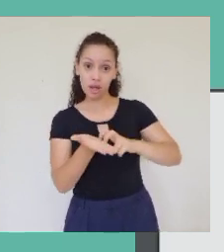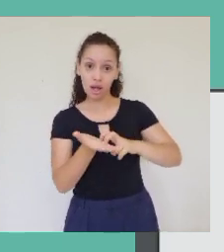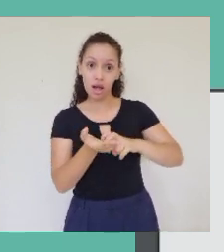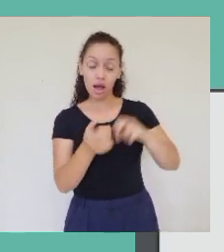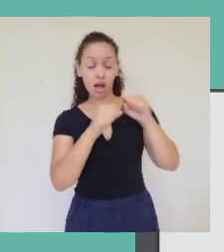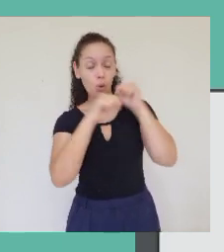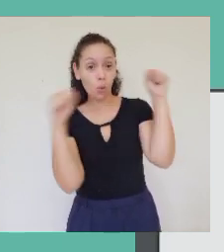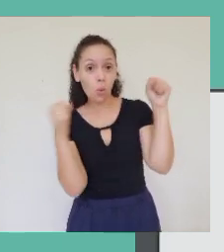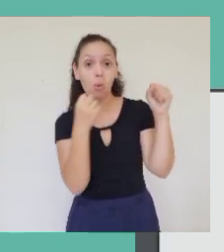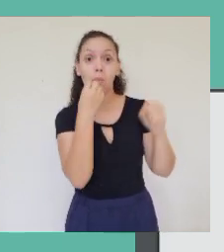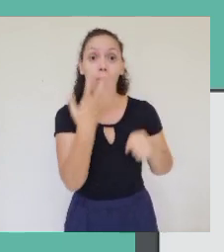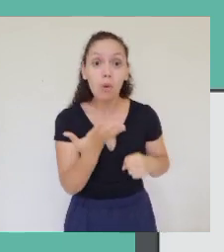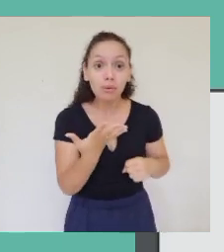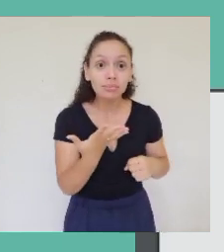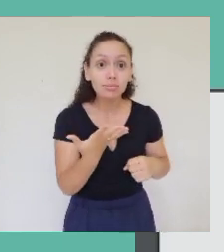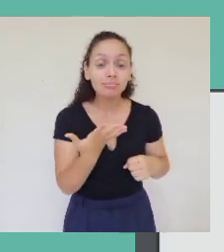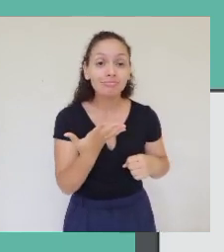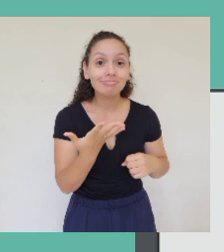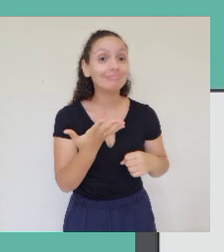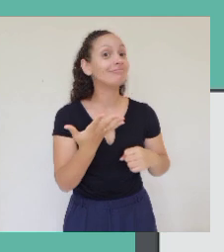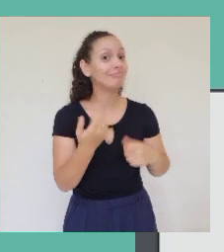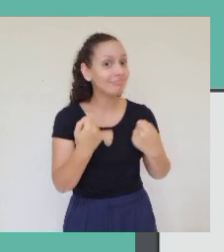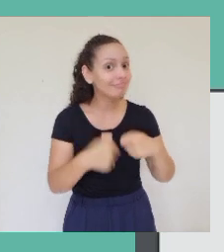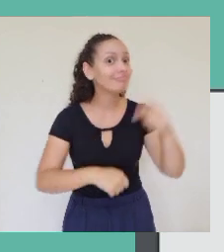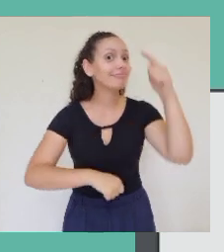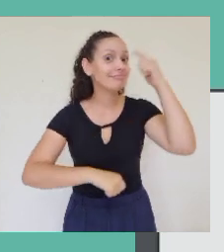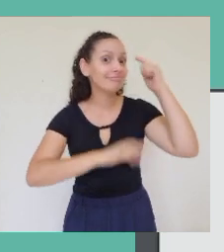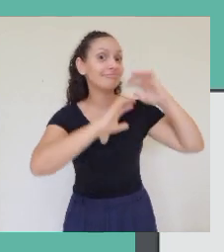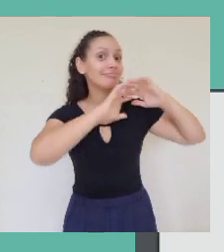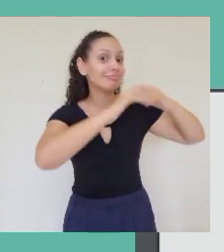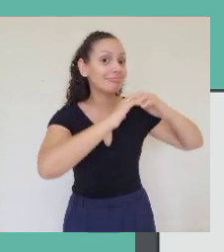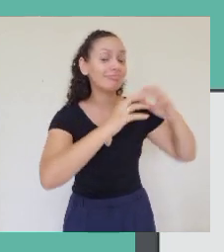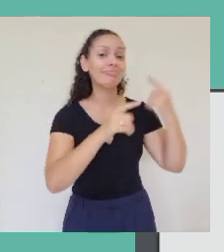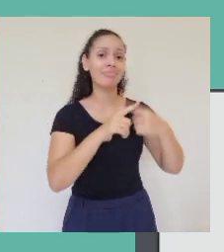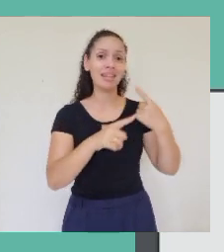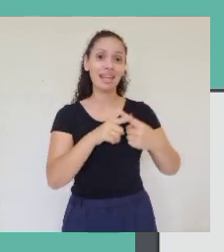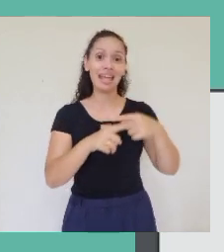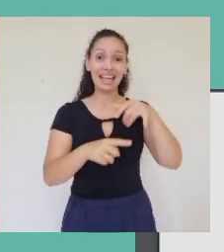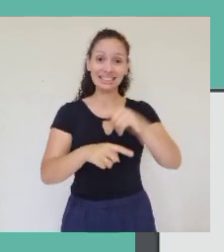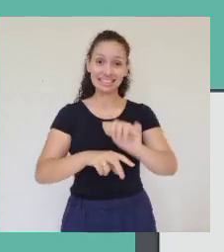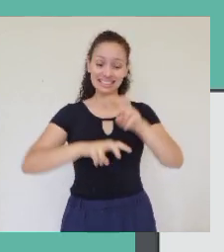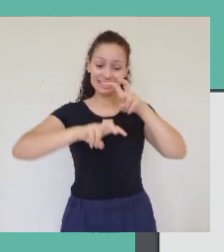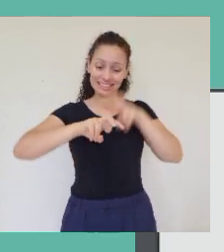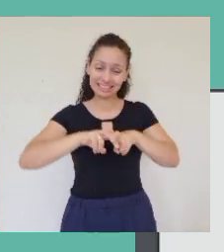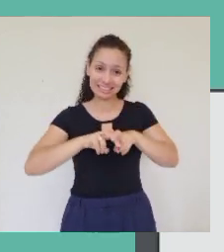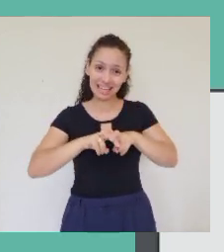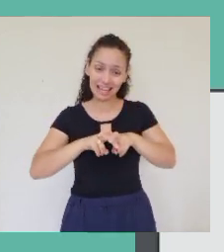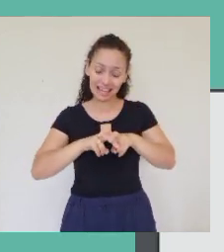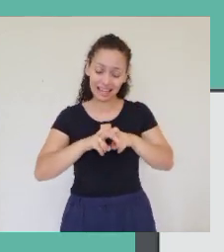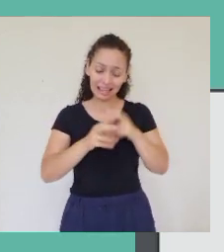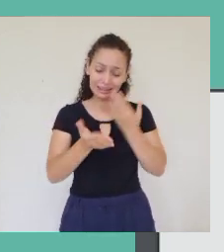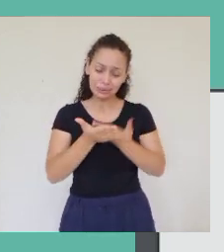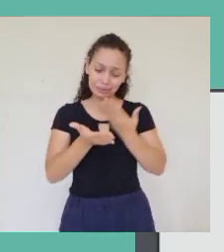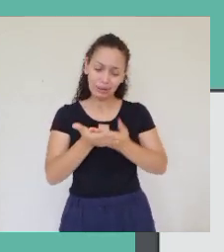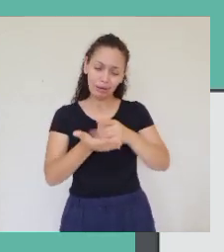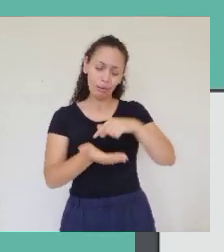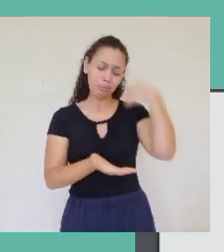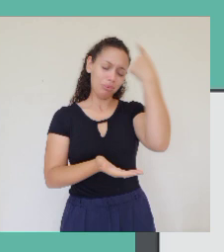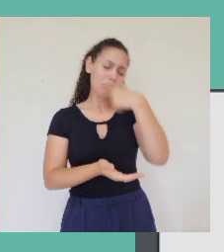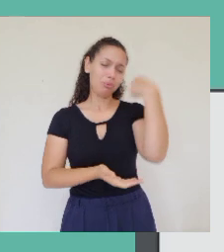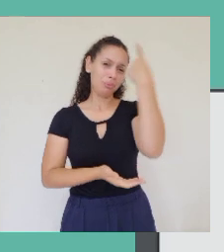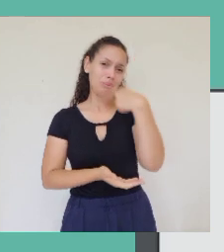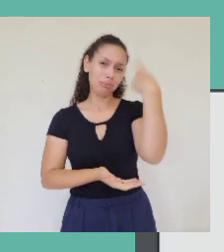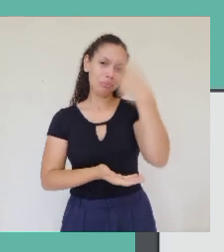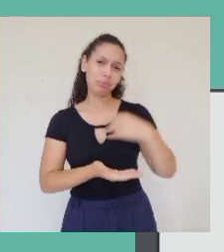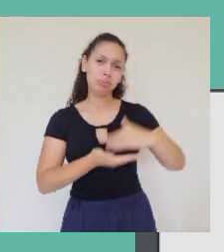passa muitas horas frente a uma tela, muitas horas na universidade sentado, estudando, é muito provável que quando você chega em casa você